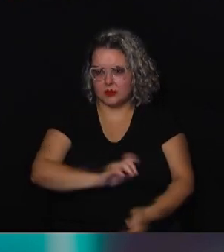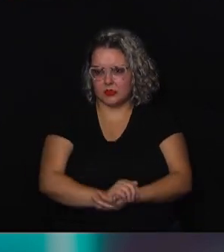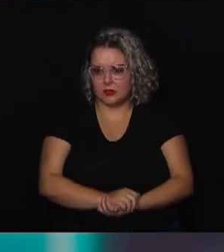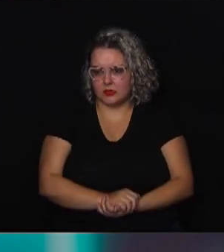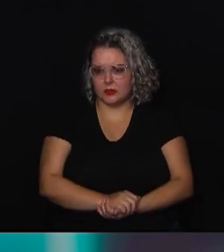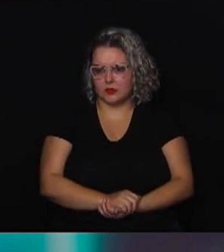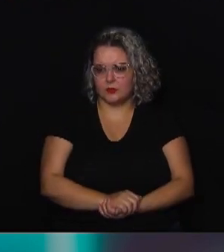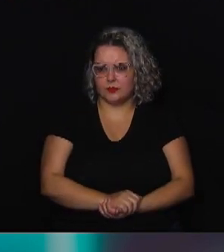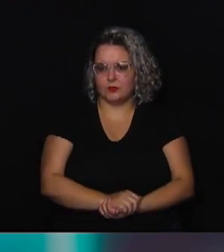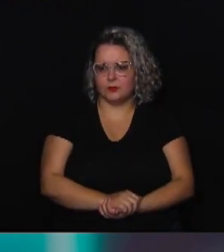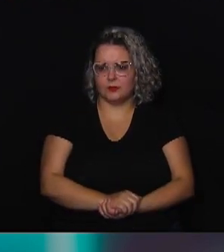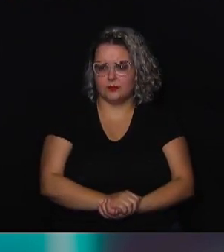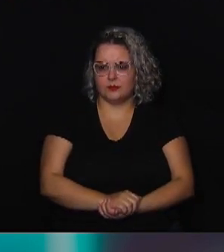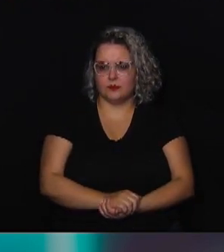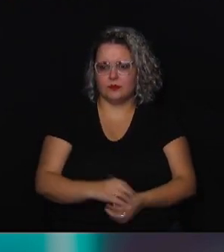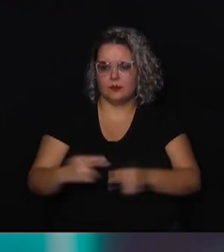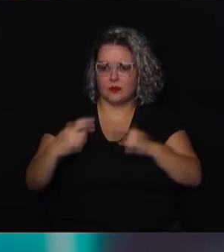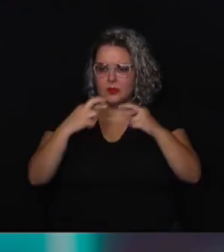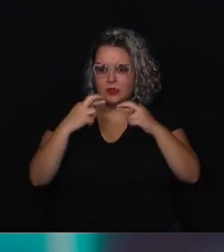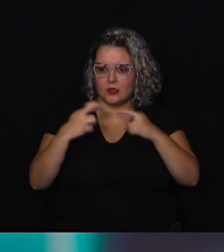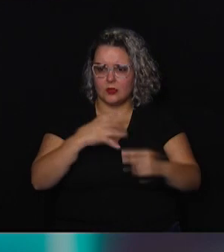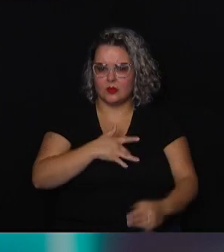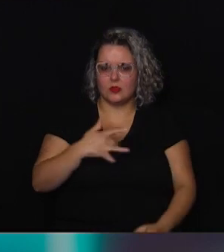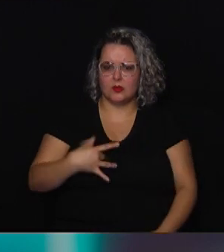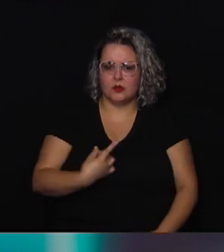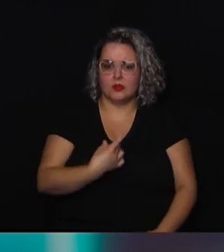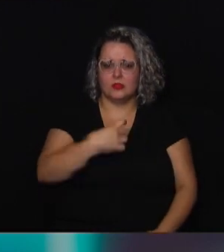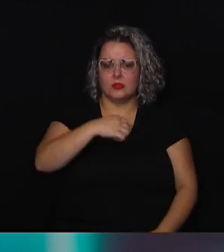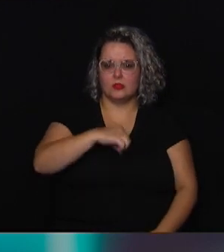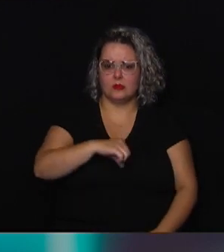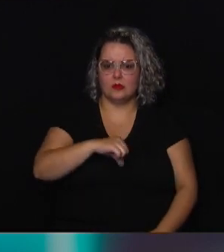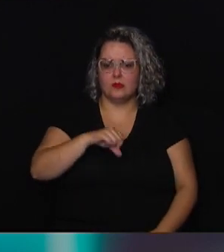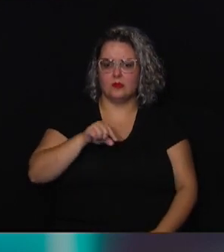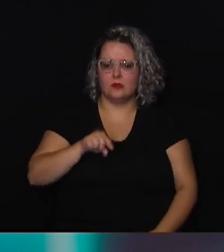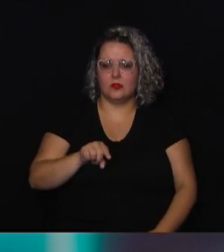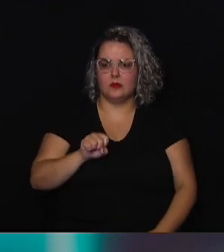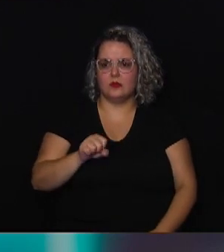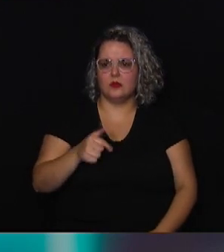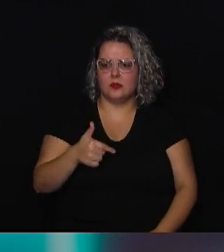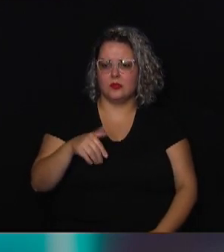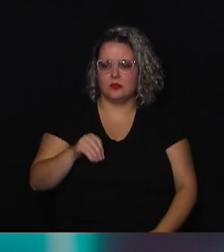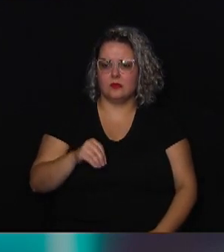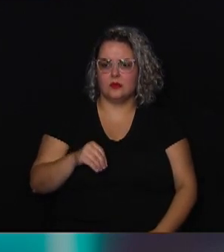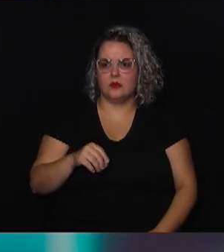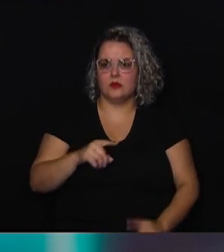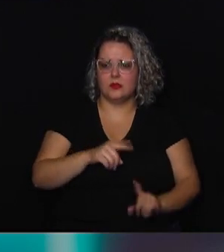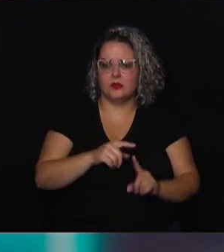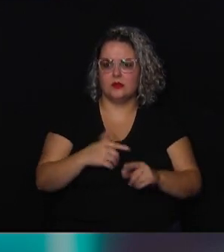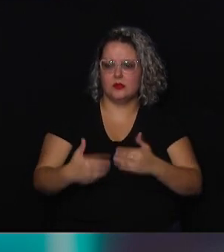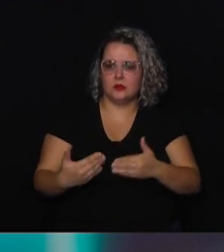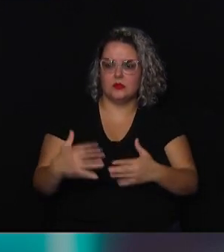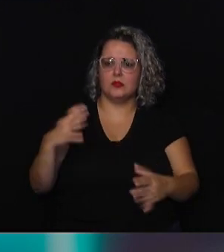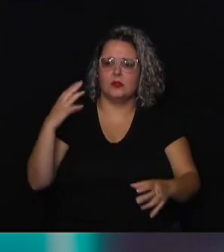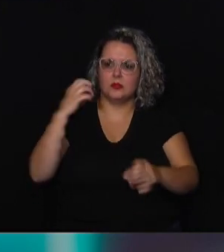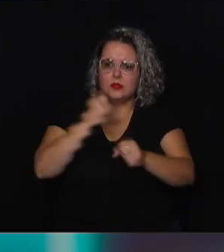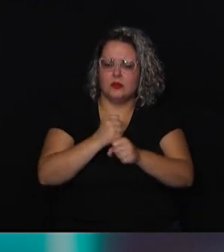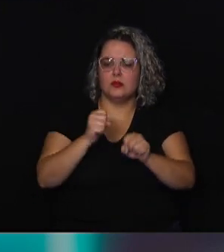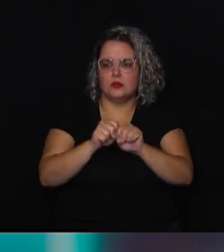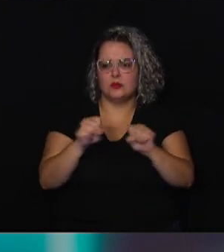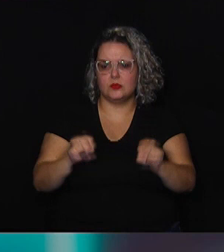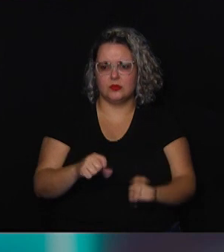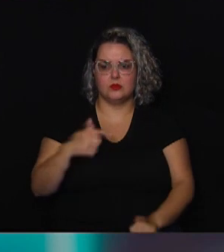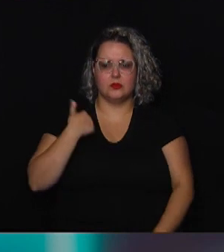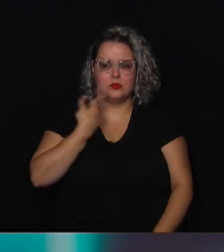E da vigilância em saúde, 19.820 procedimentos computados no nosso sistema